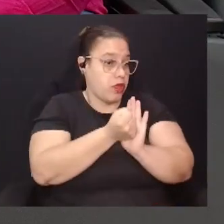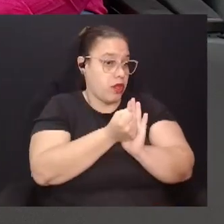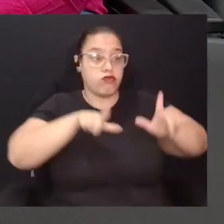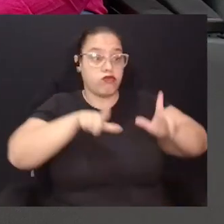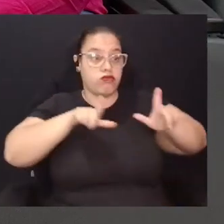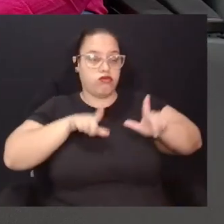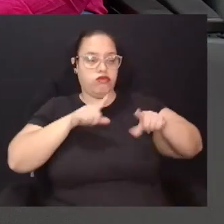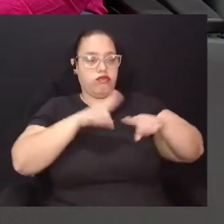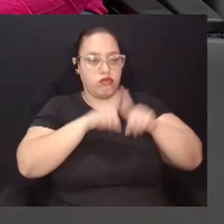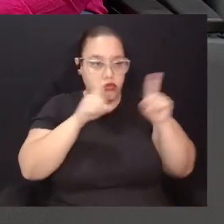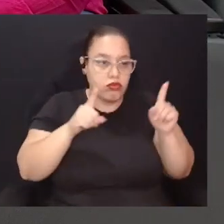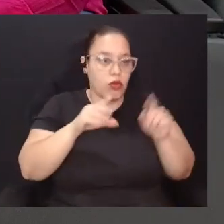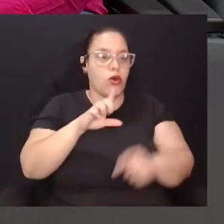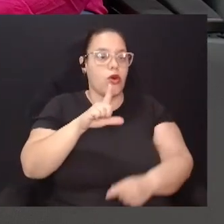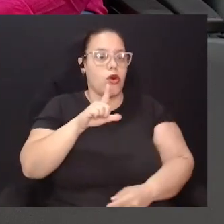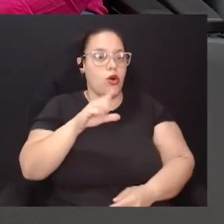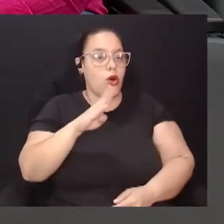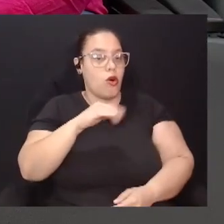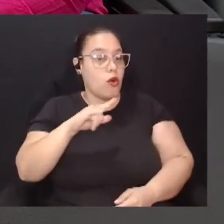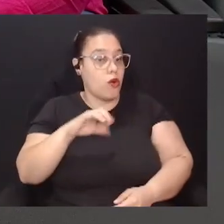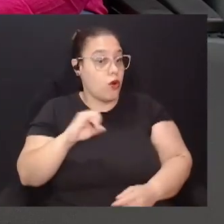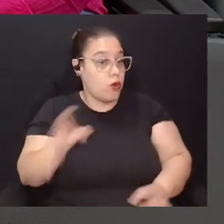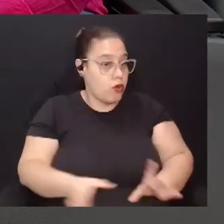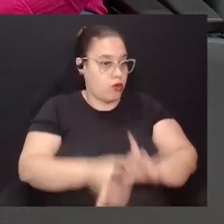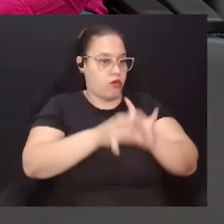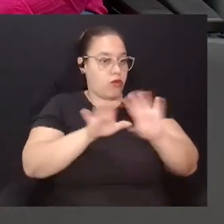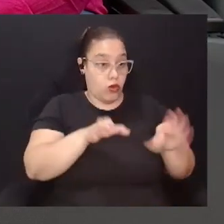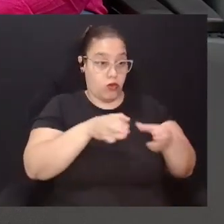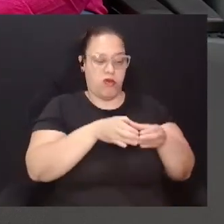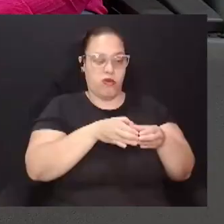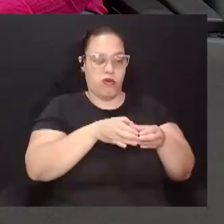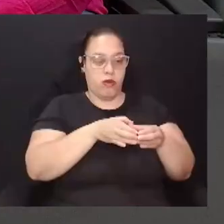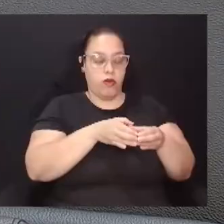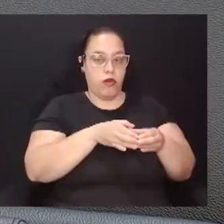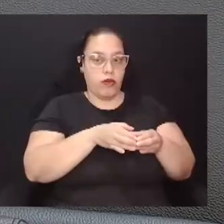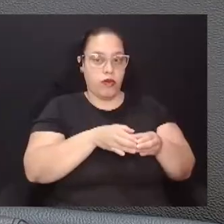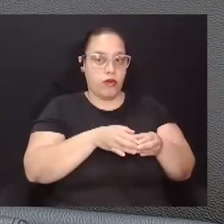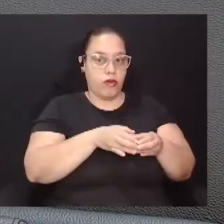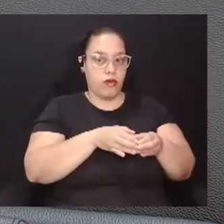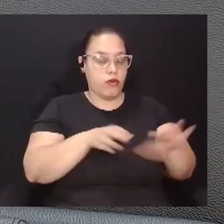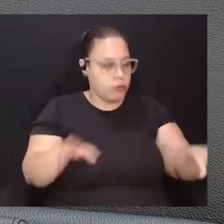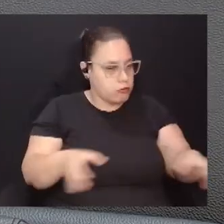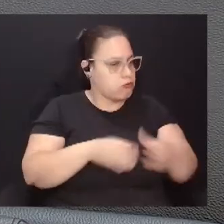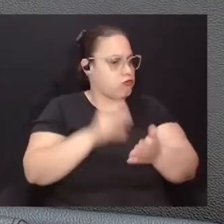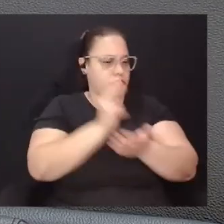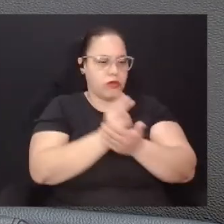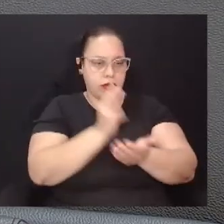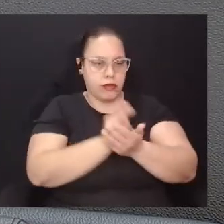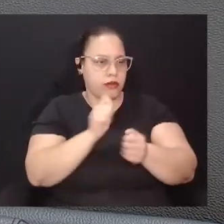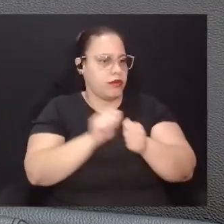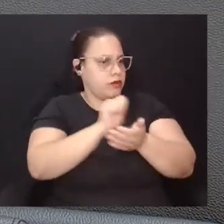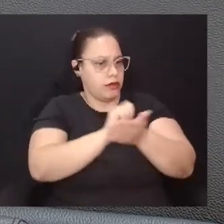de exibição, mas é um bloco que ele realmente está conectado com a comunidade. Então a comunidade se une,